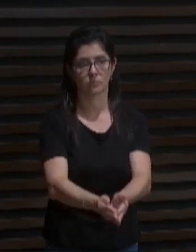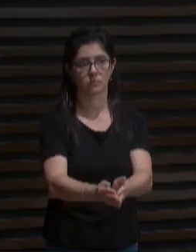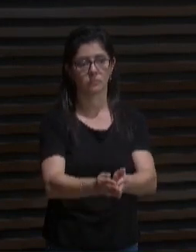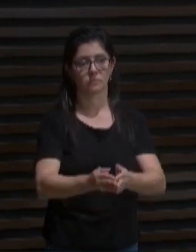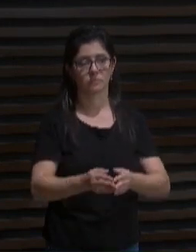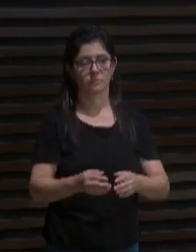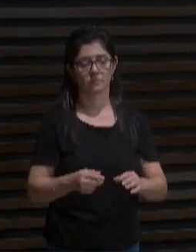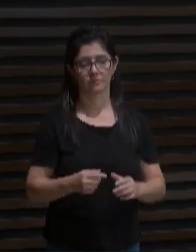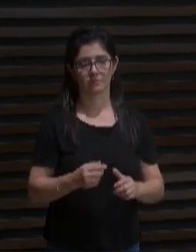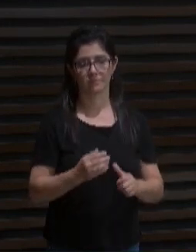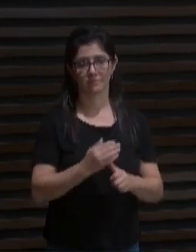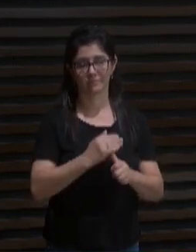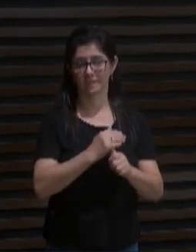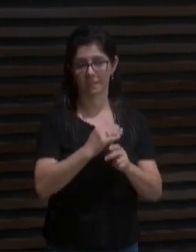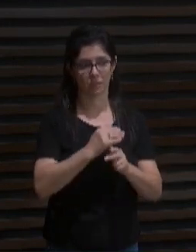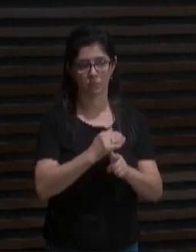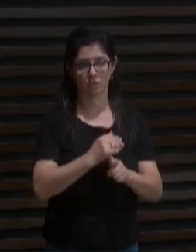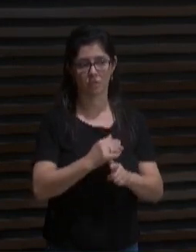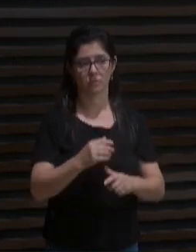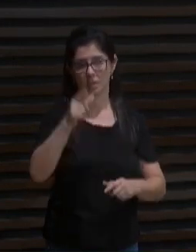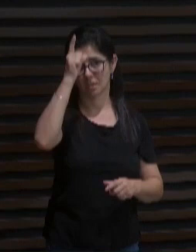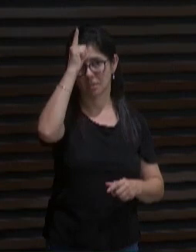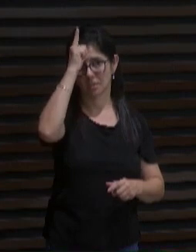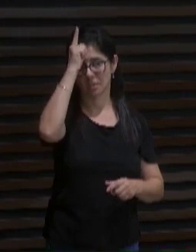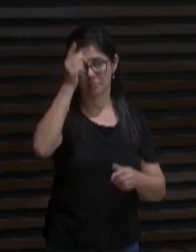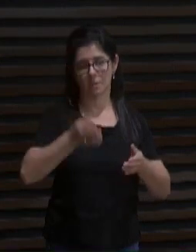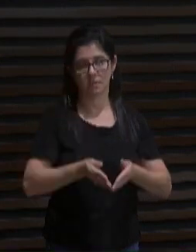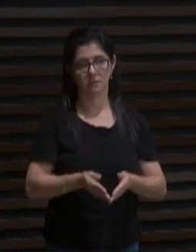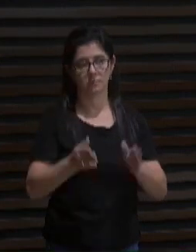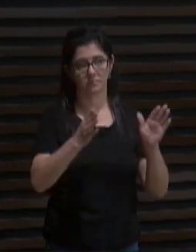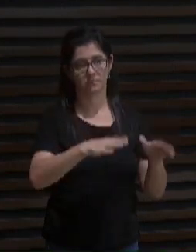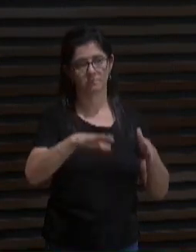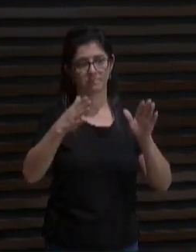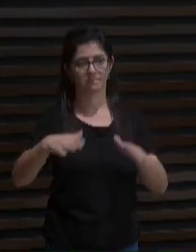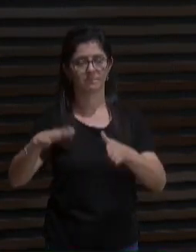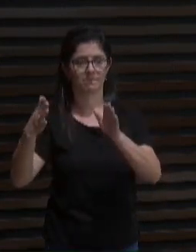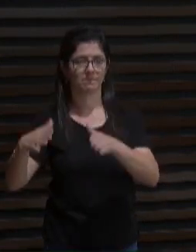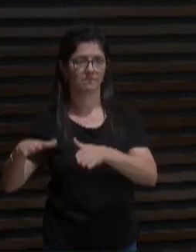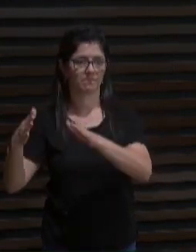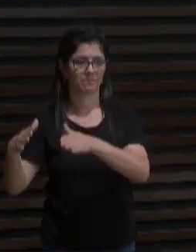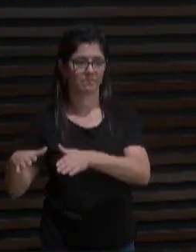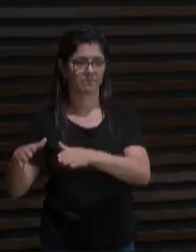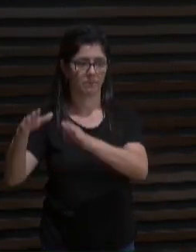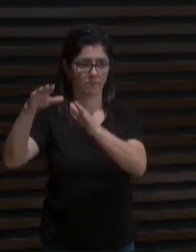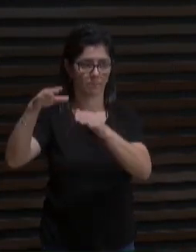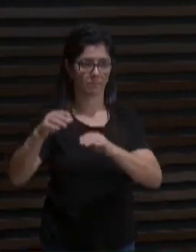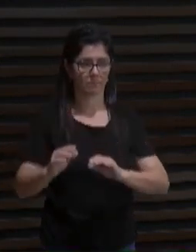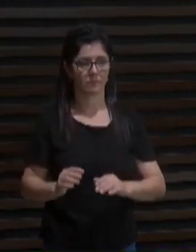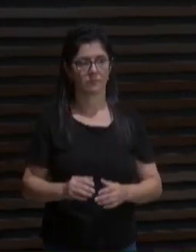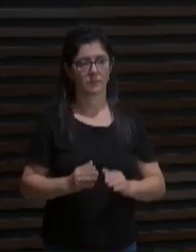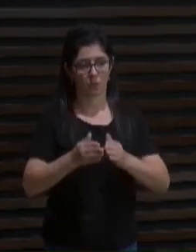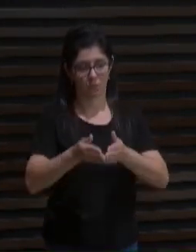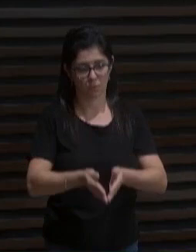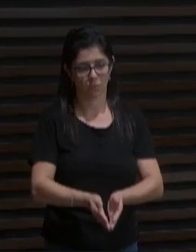navios da Alemanha, porque o mar revolto engoliu e ele